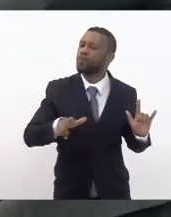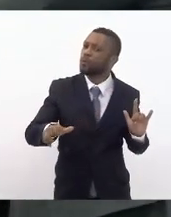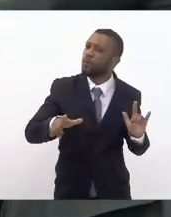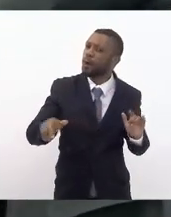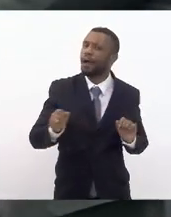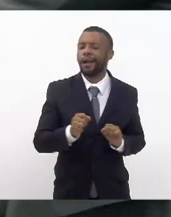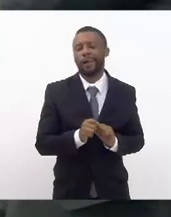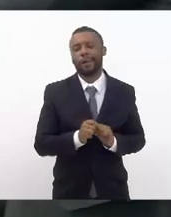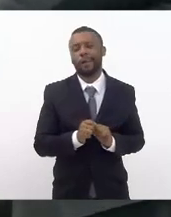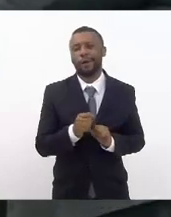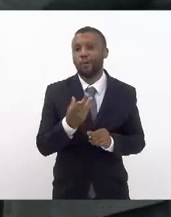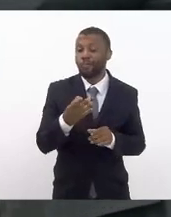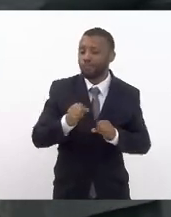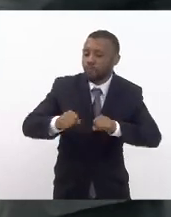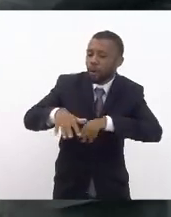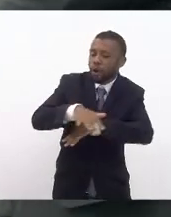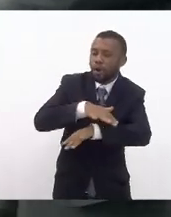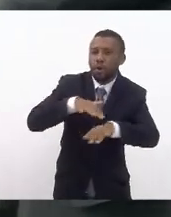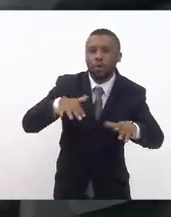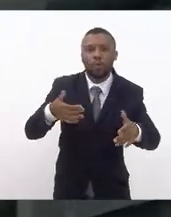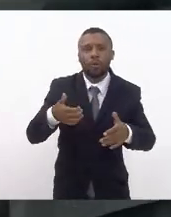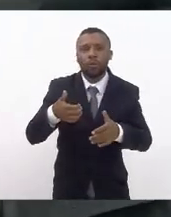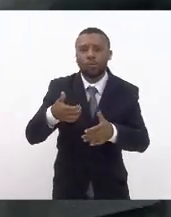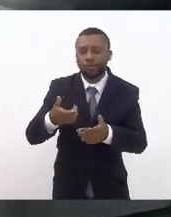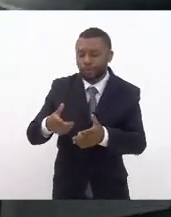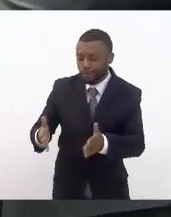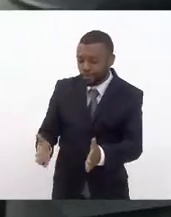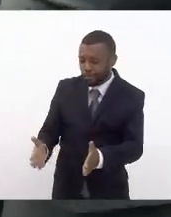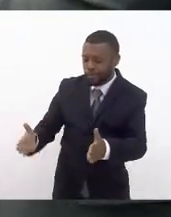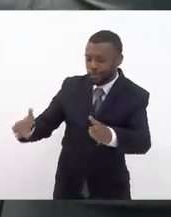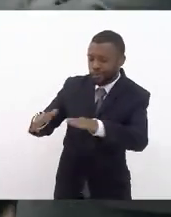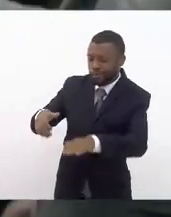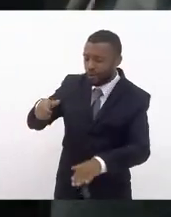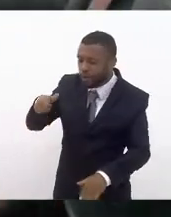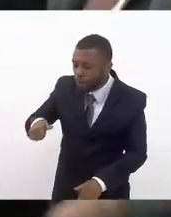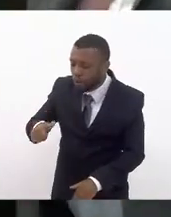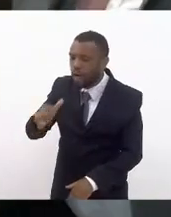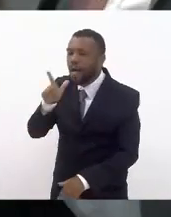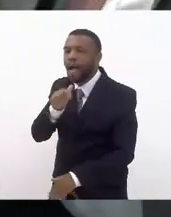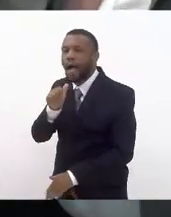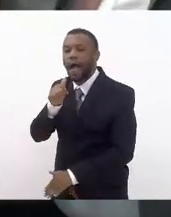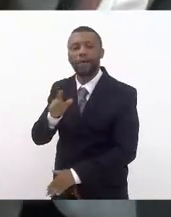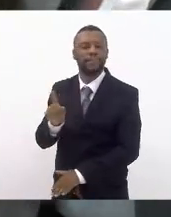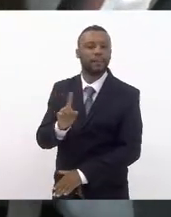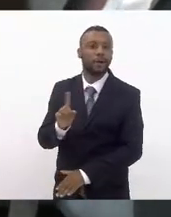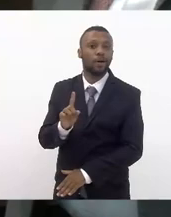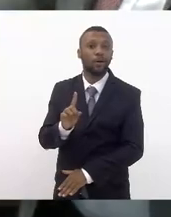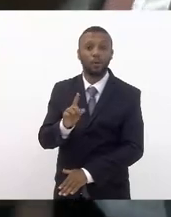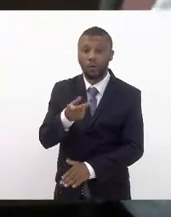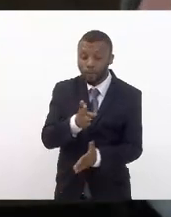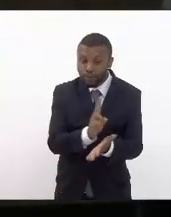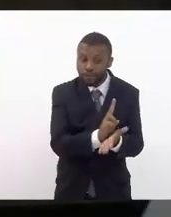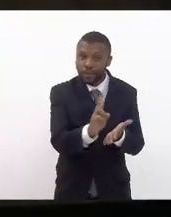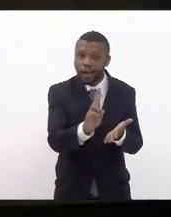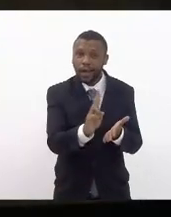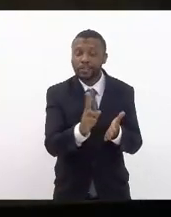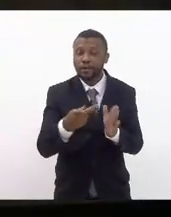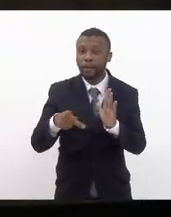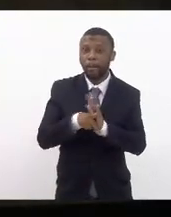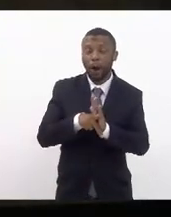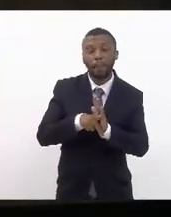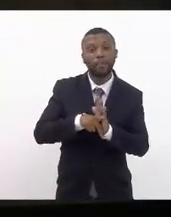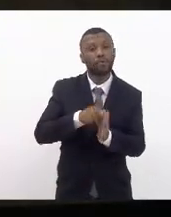seu bebedouro. Uma universidade são os seus professores e estudantes. É a